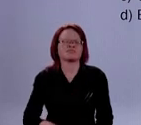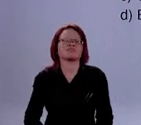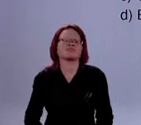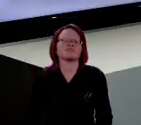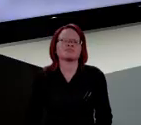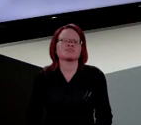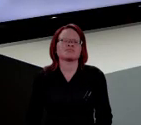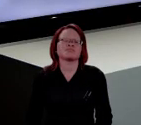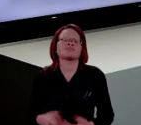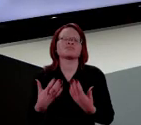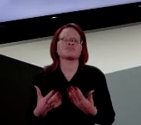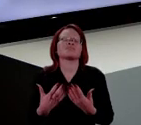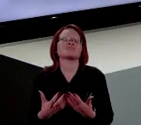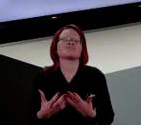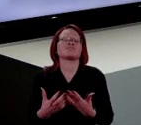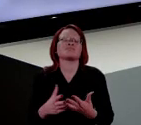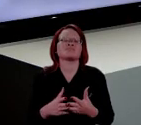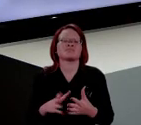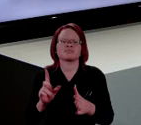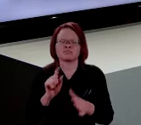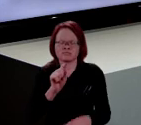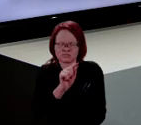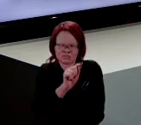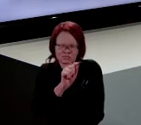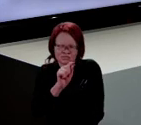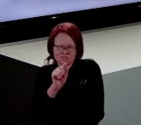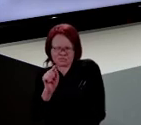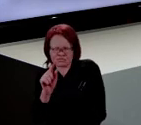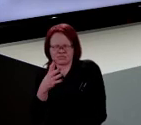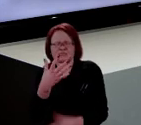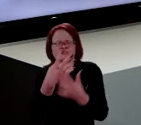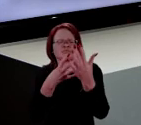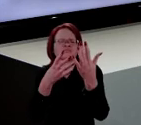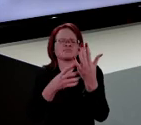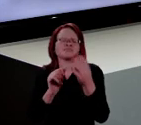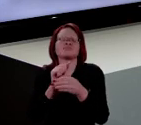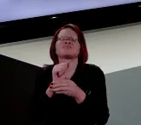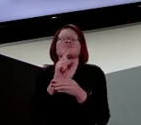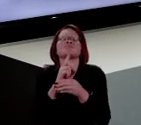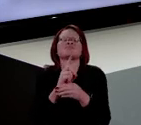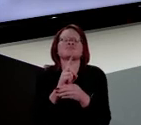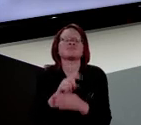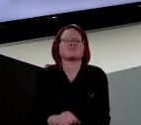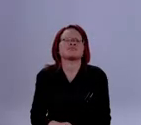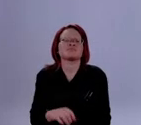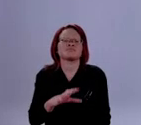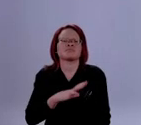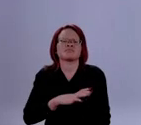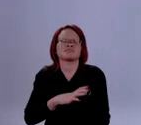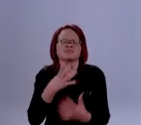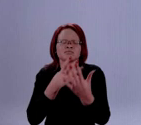correto e agora destaca no texto três adjetivos